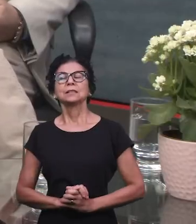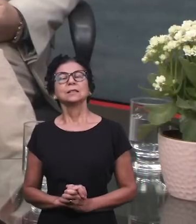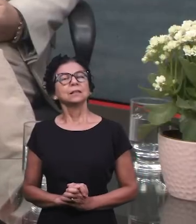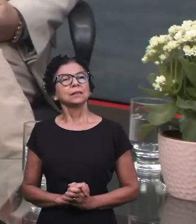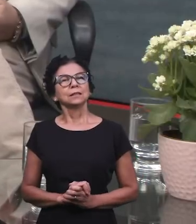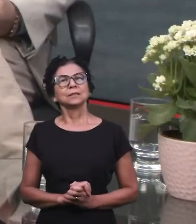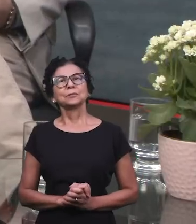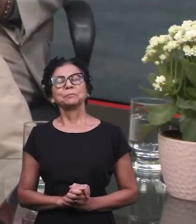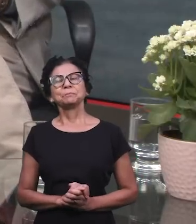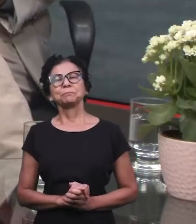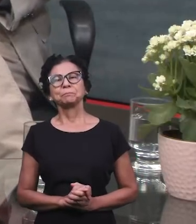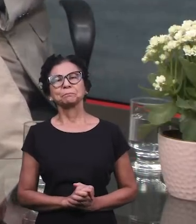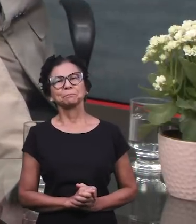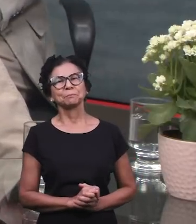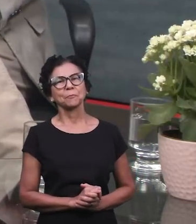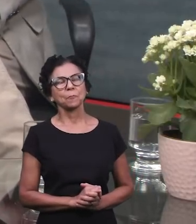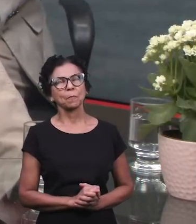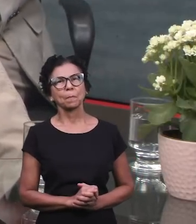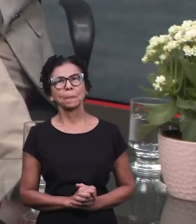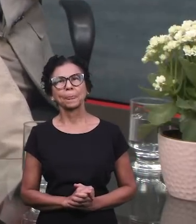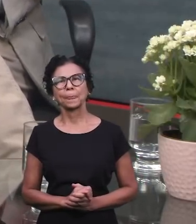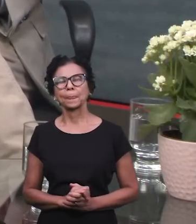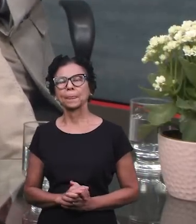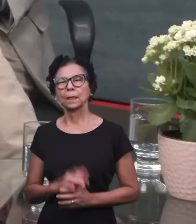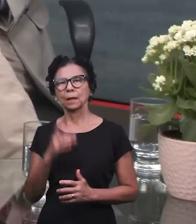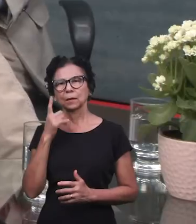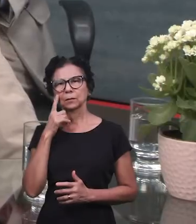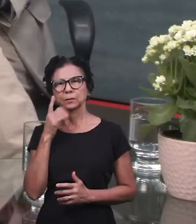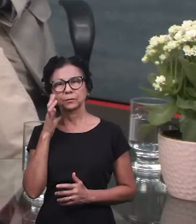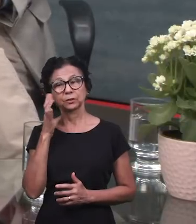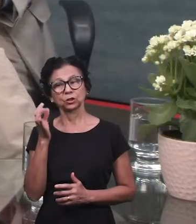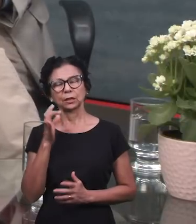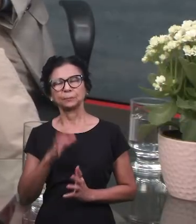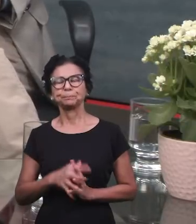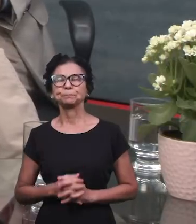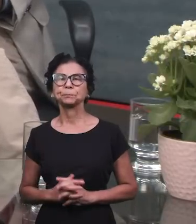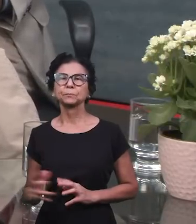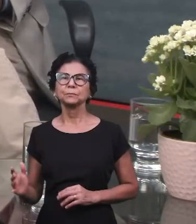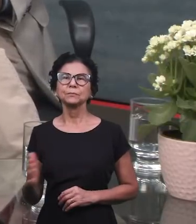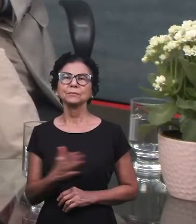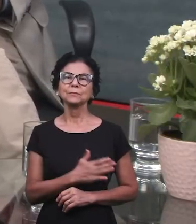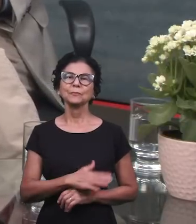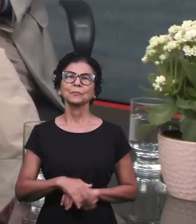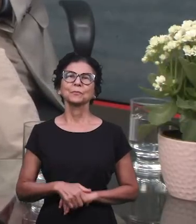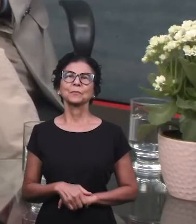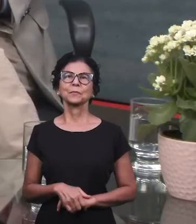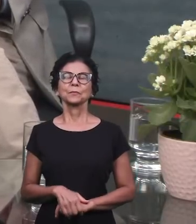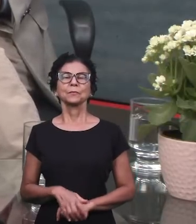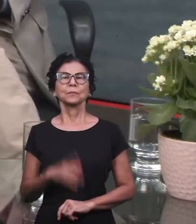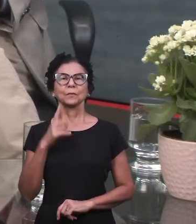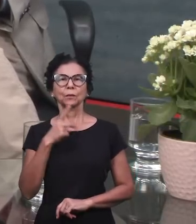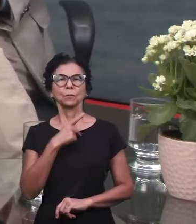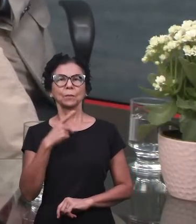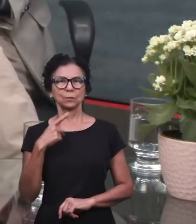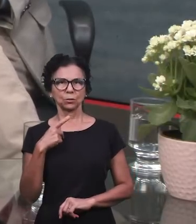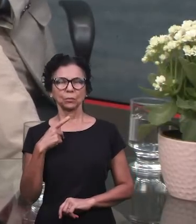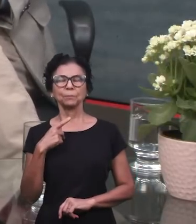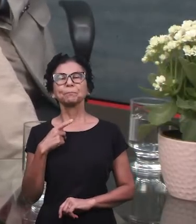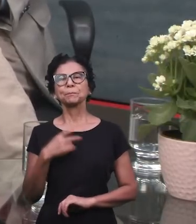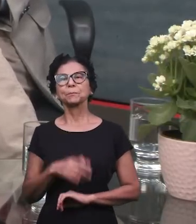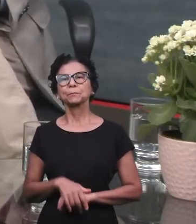muitas outras, né? A gente tem que tomar conta com isso. Bom, a gente vai agora ouvir a palavra do pastor. Não é isso, Karina? Fala,